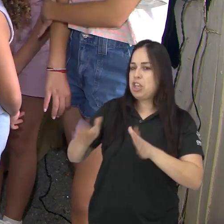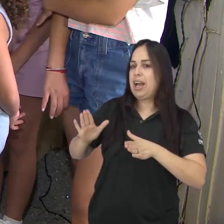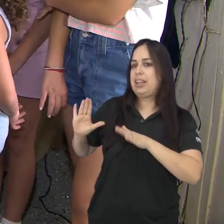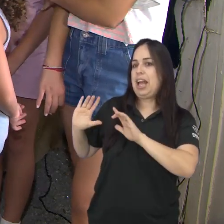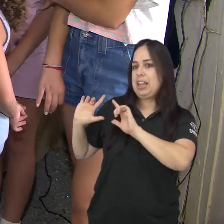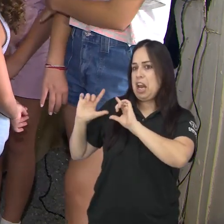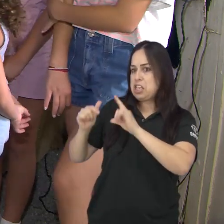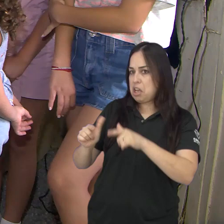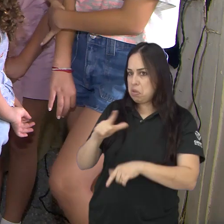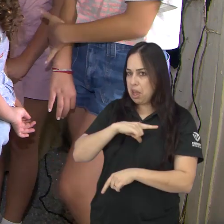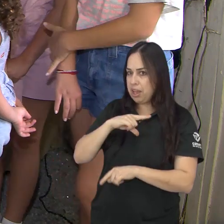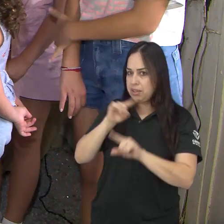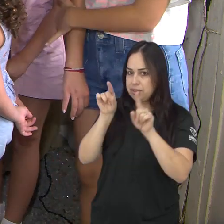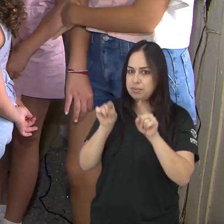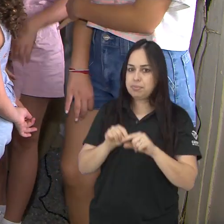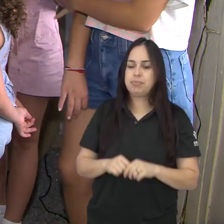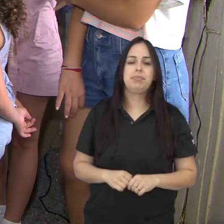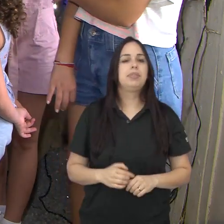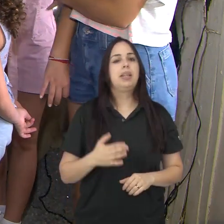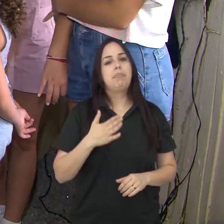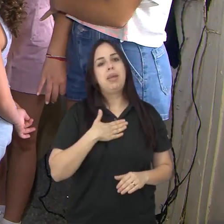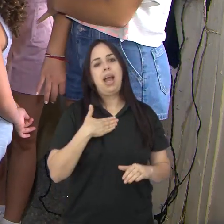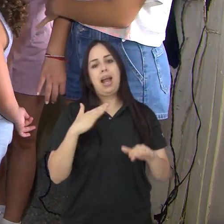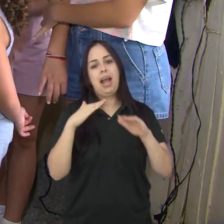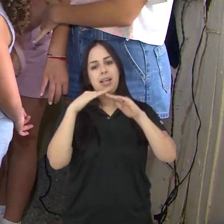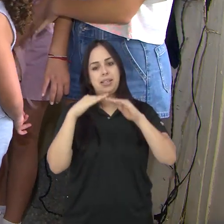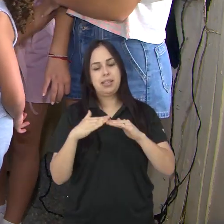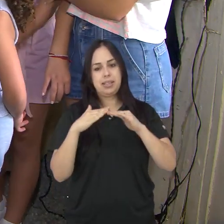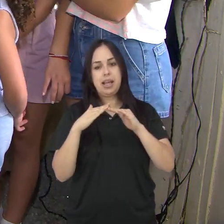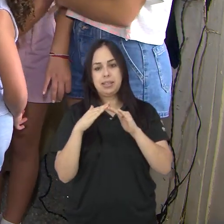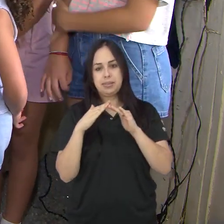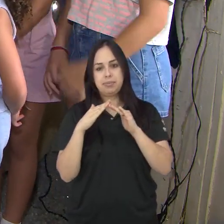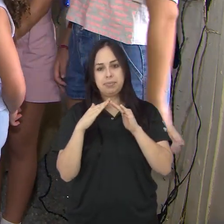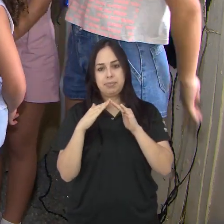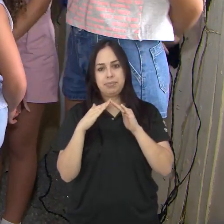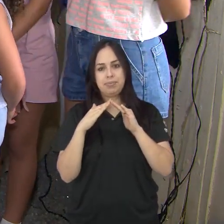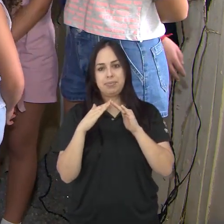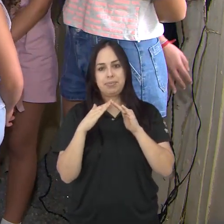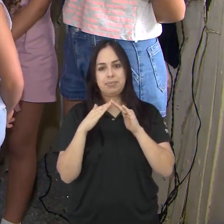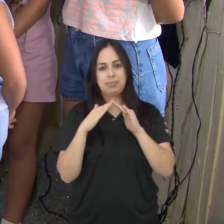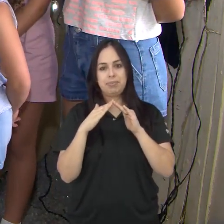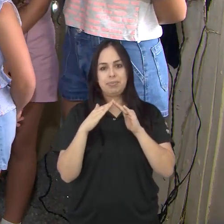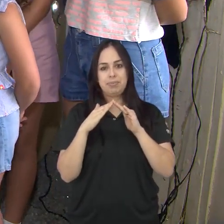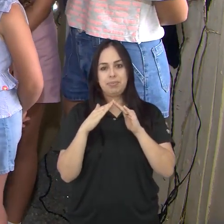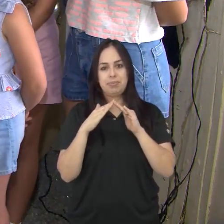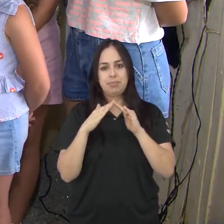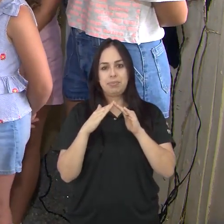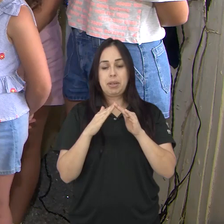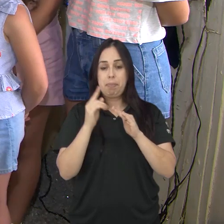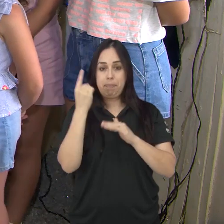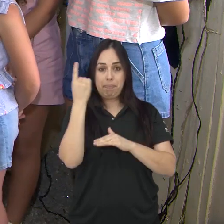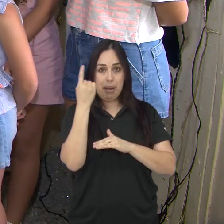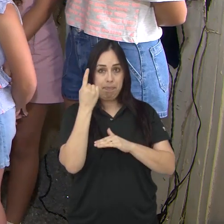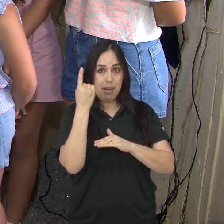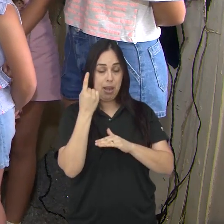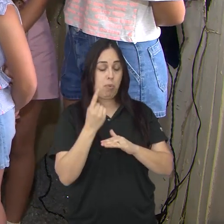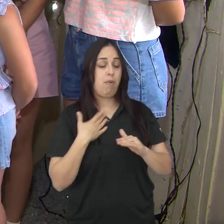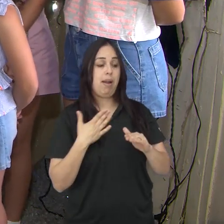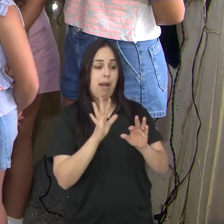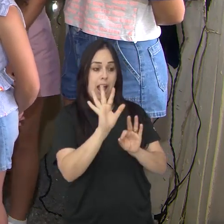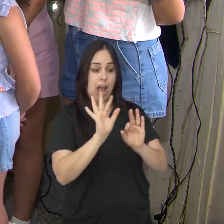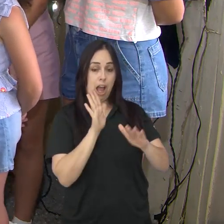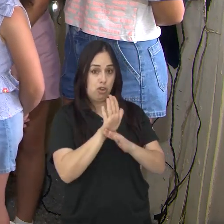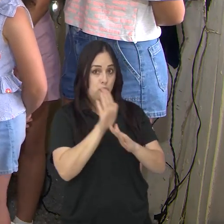Você tem uma tradição em casa e também com as meninas? Lá em casa, a gente monta no fim de semana